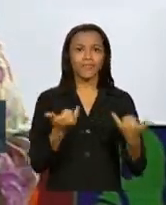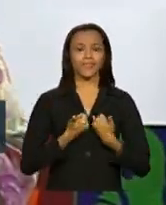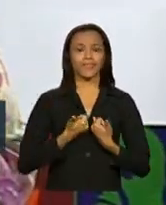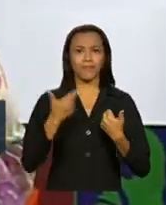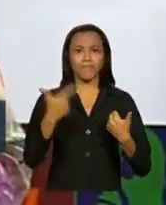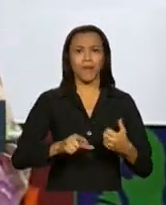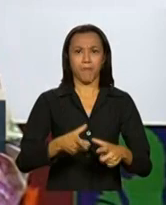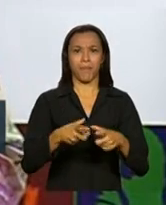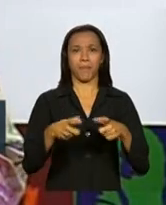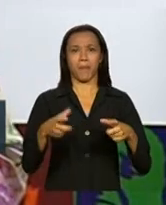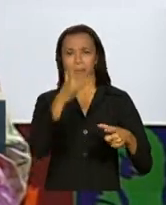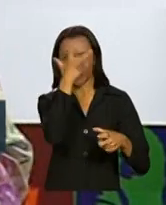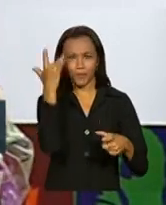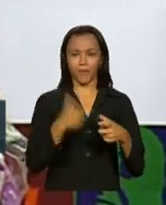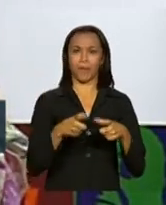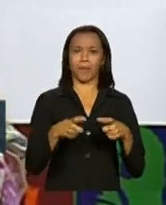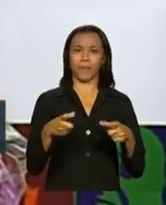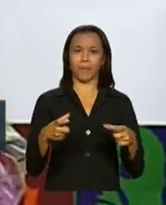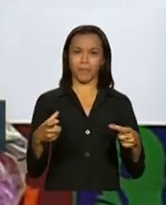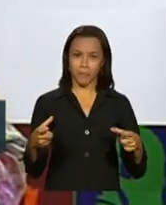quadro de pessoal